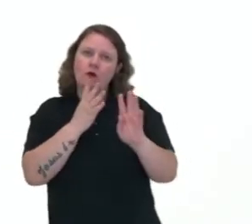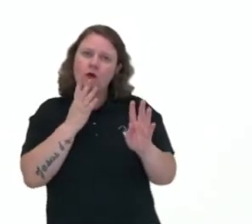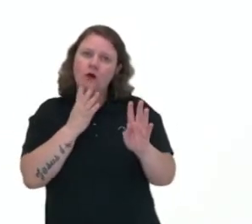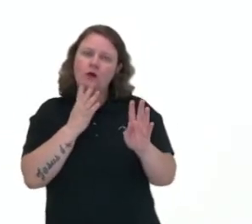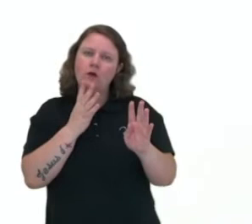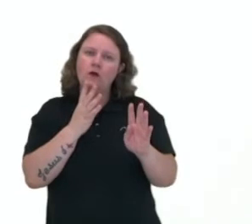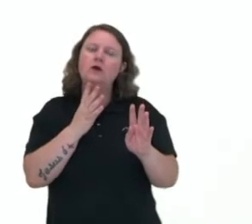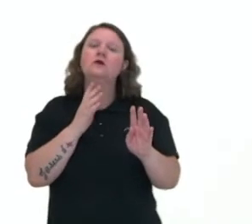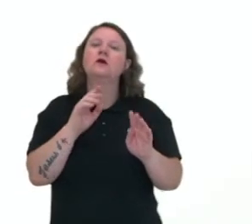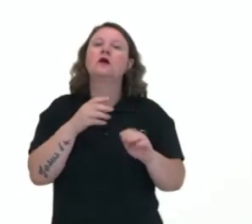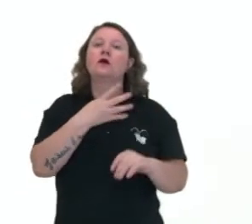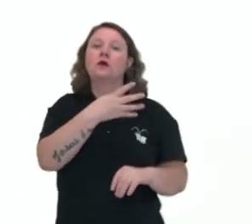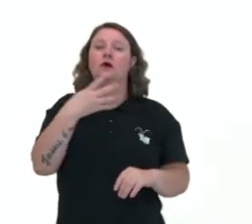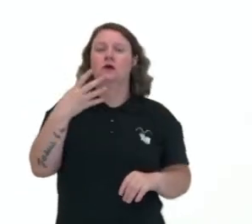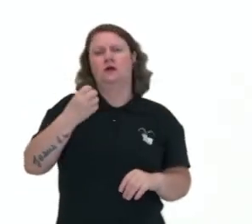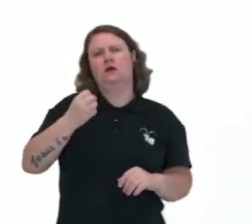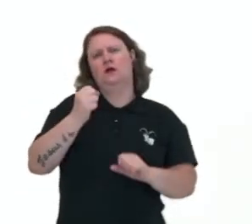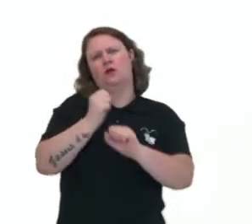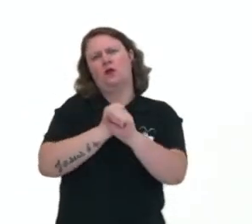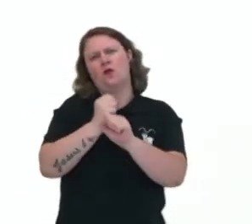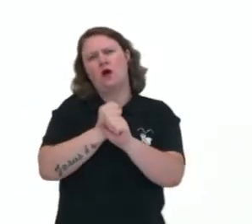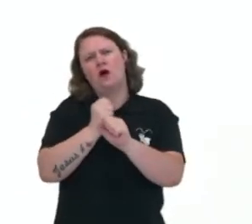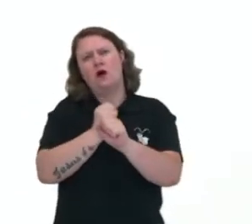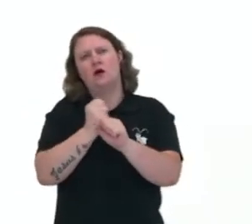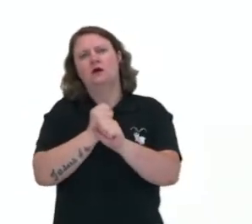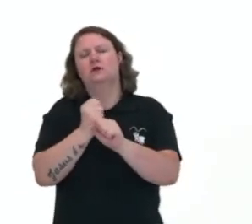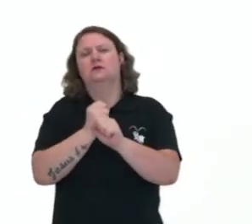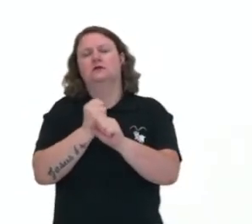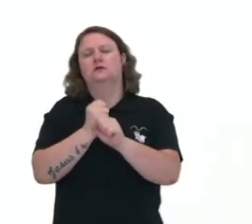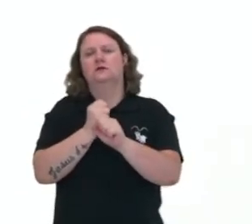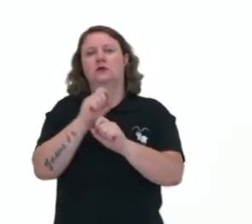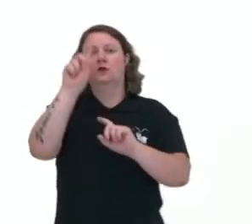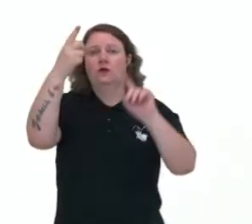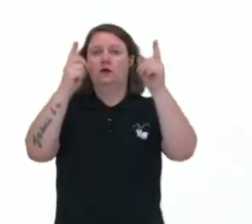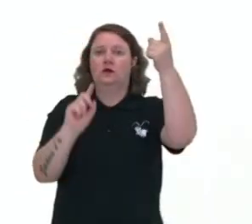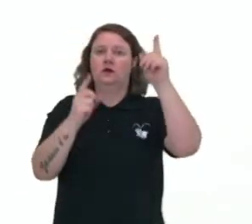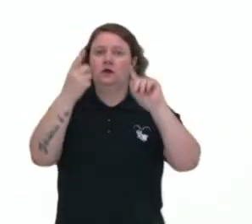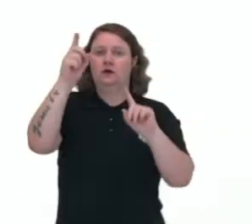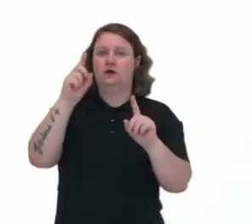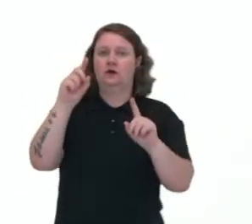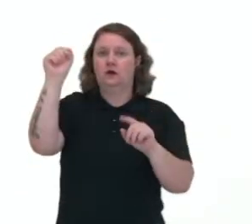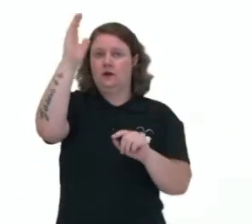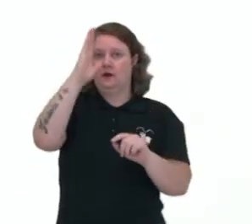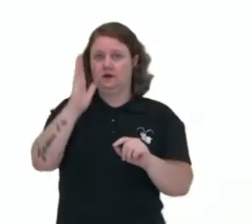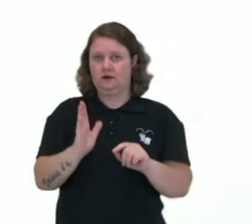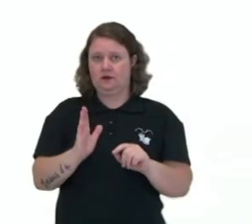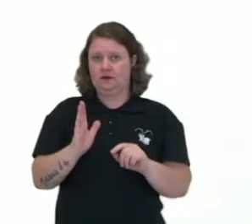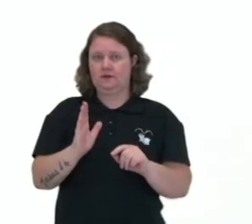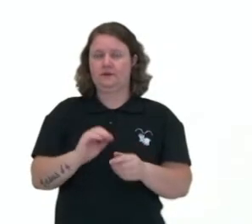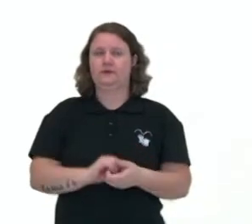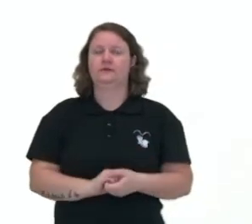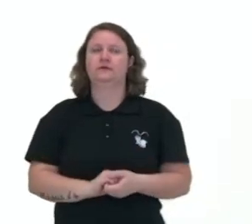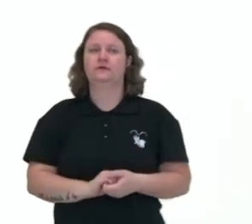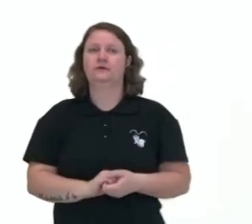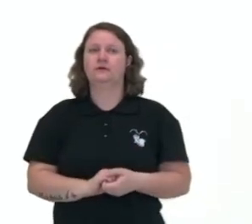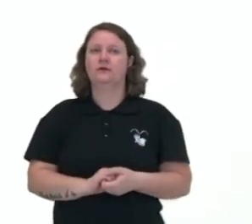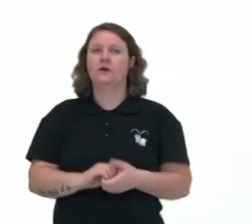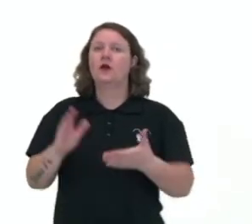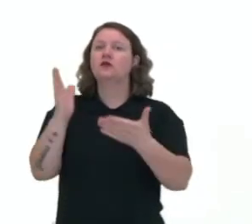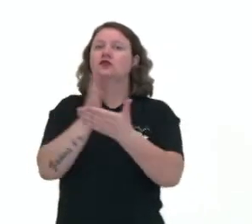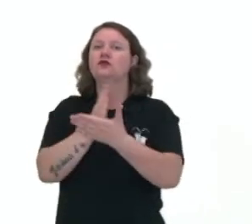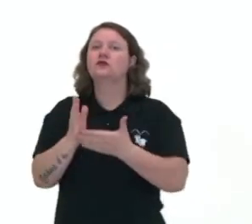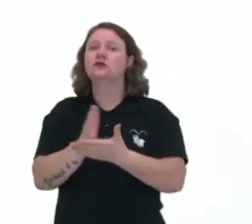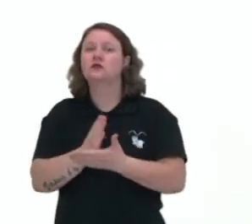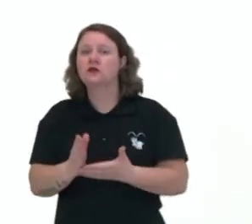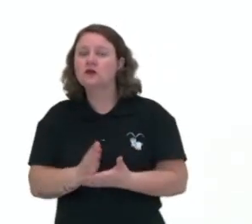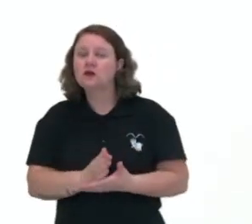Aê, 44 anos de reafricanização do Carnaval Brasileiro, e divida-os em orações. Lembre-se